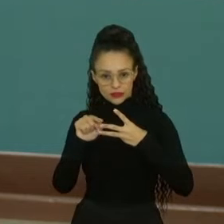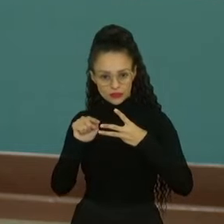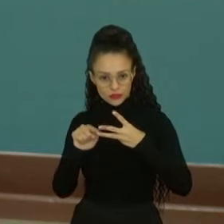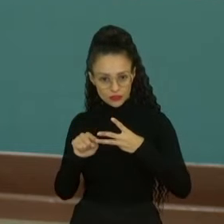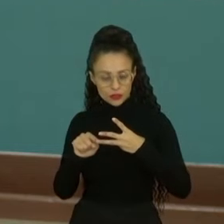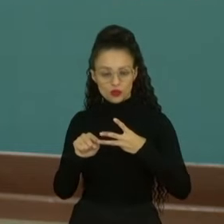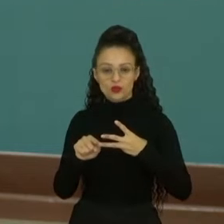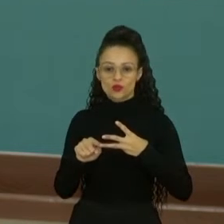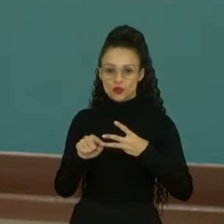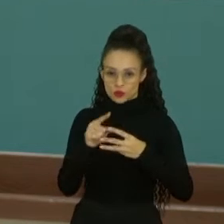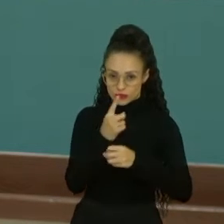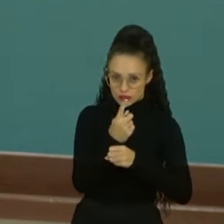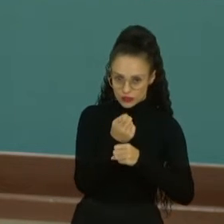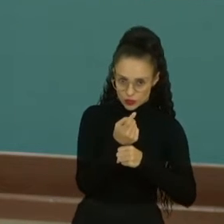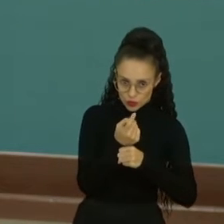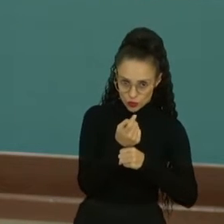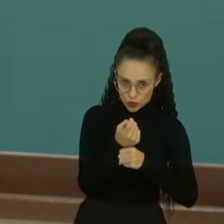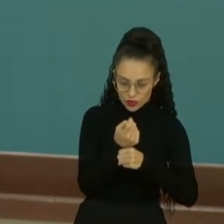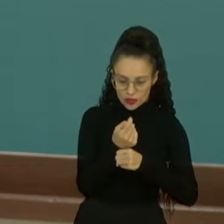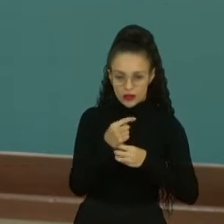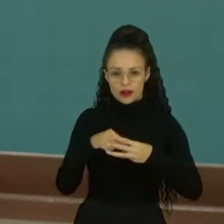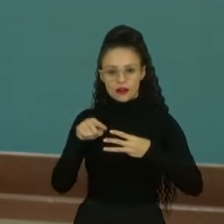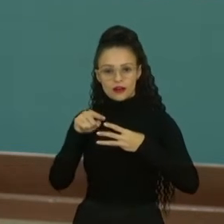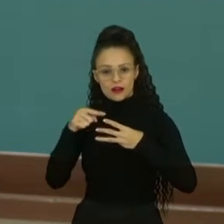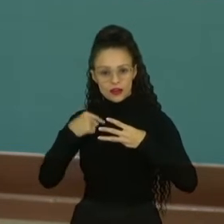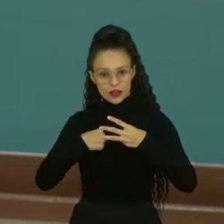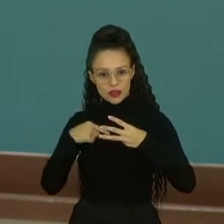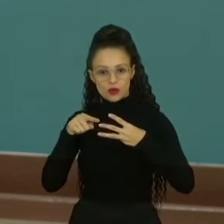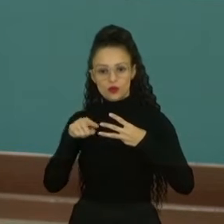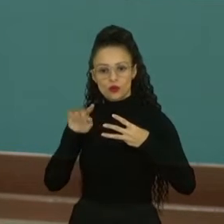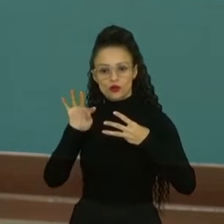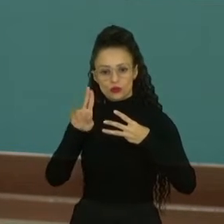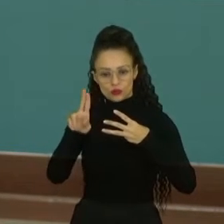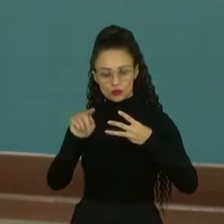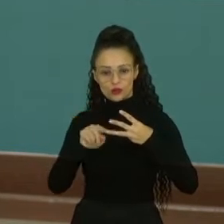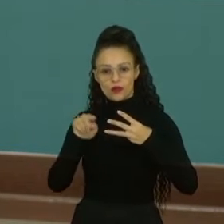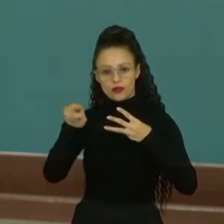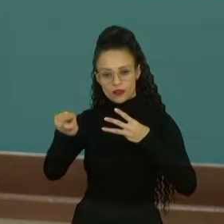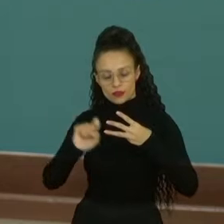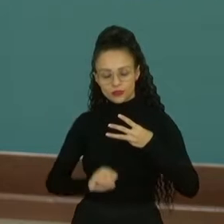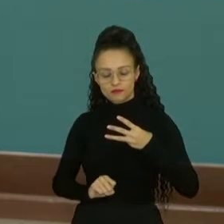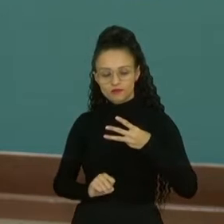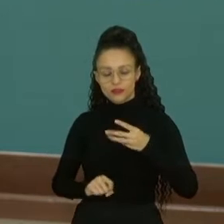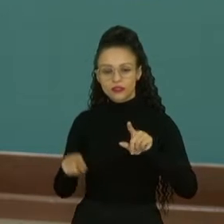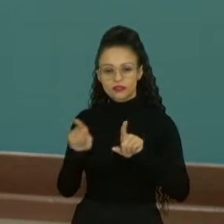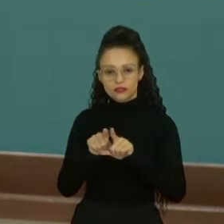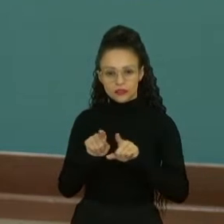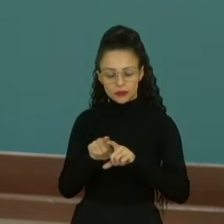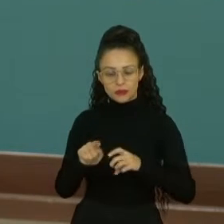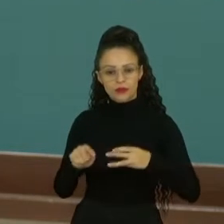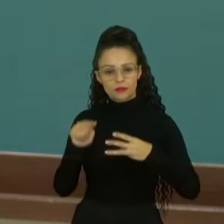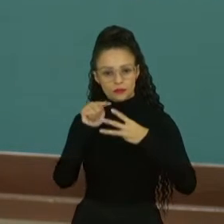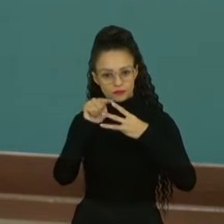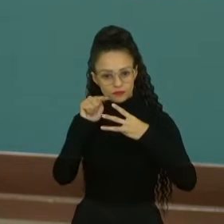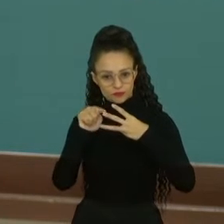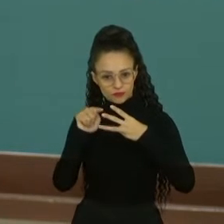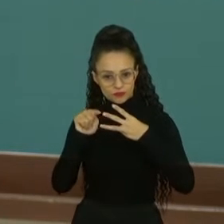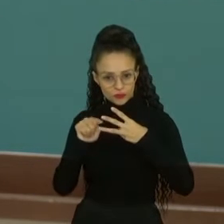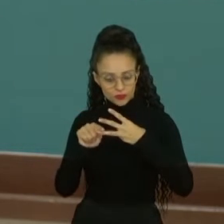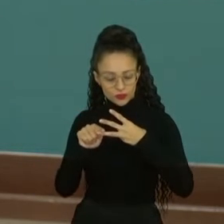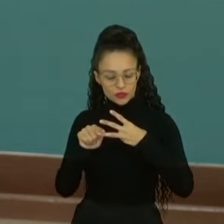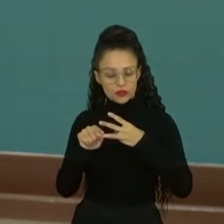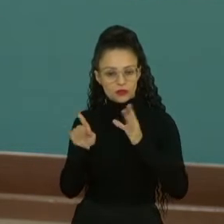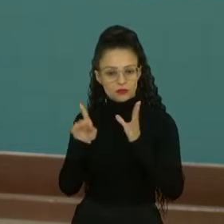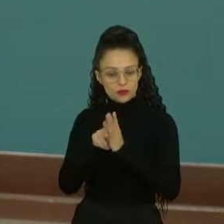terceira pessoa no singular, que é o eu, o tu e o ele. E nós temos também a primeira, segunda